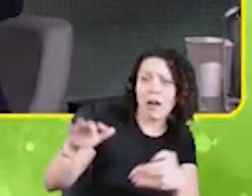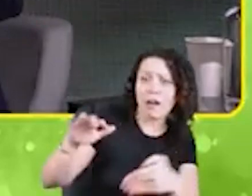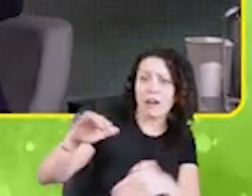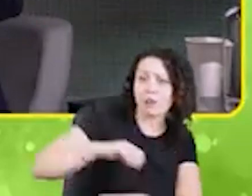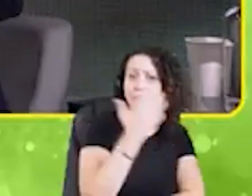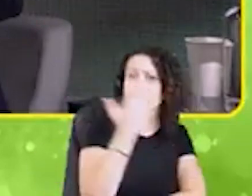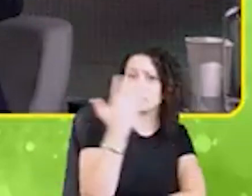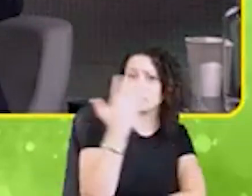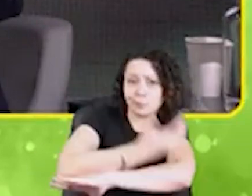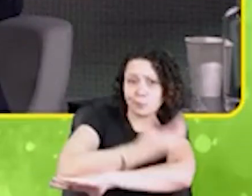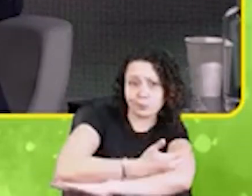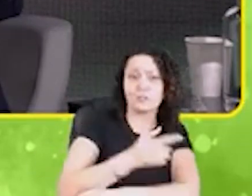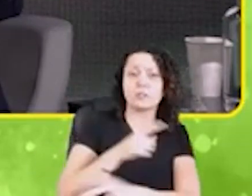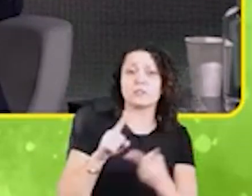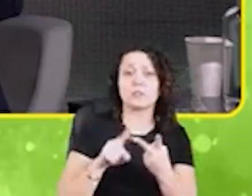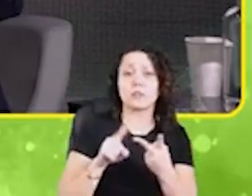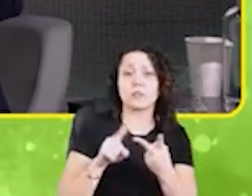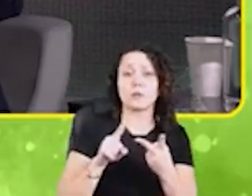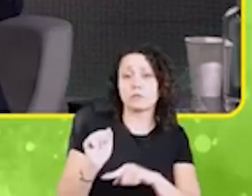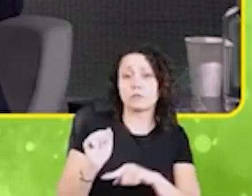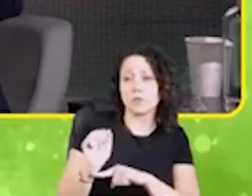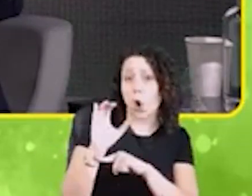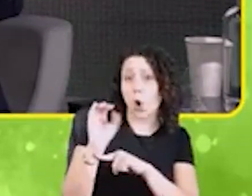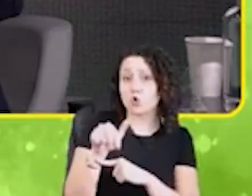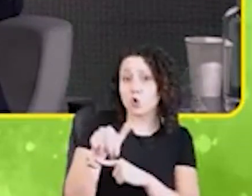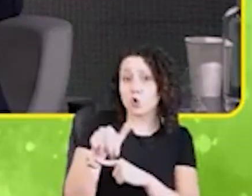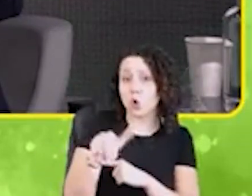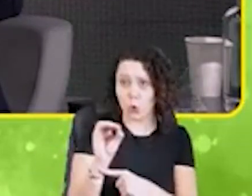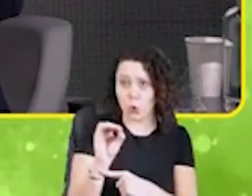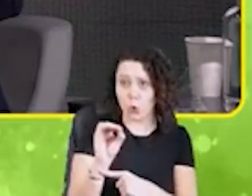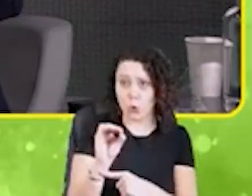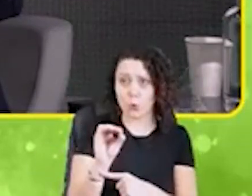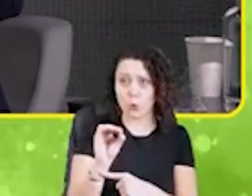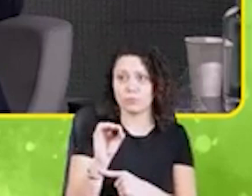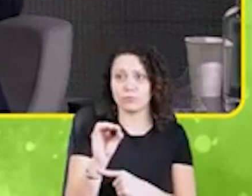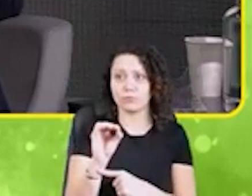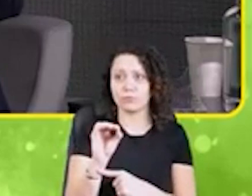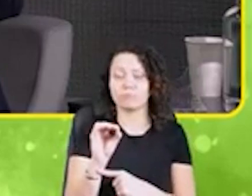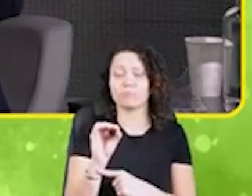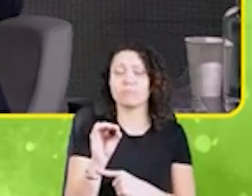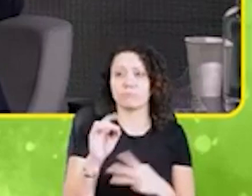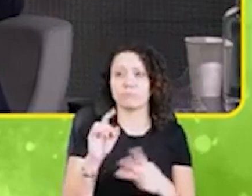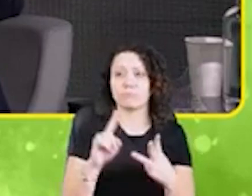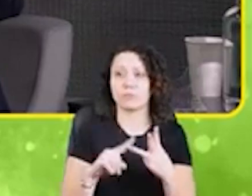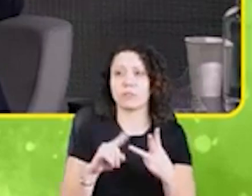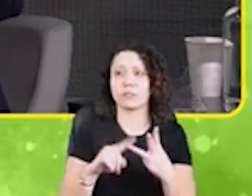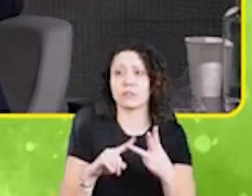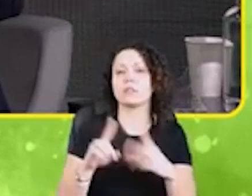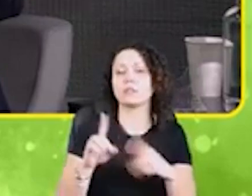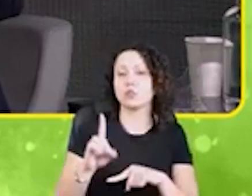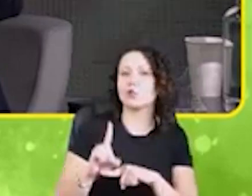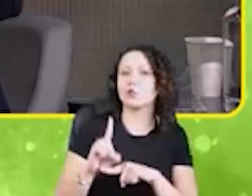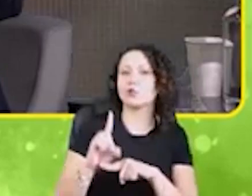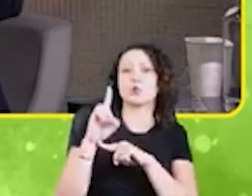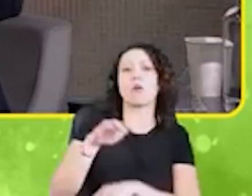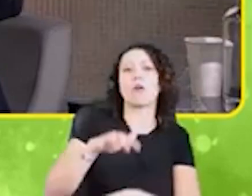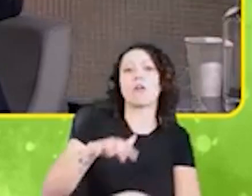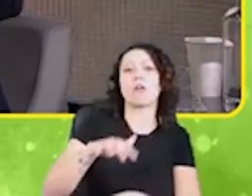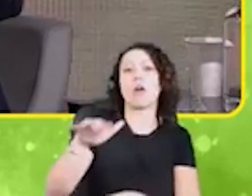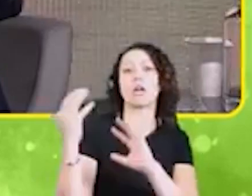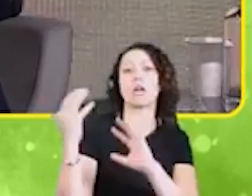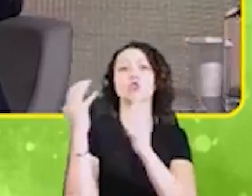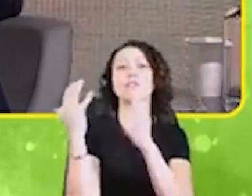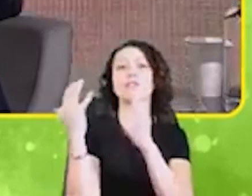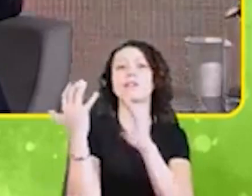Jhonny e em seguida funcionário diretor do Departamento de clima fez uma apresentação sobre